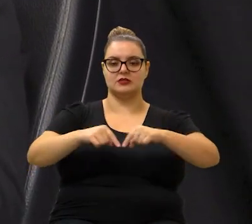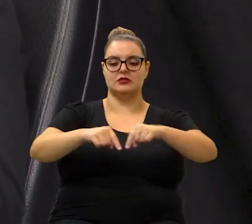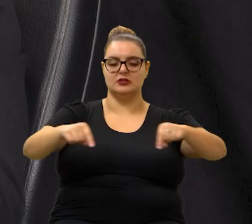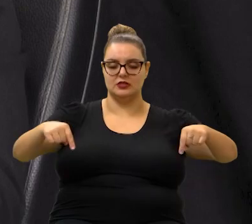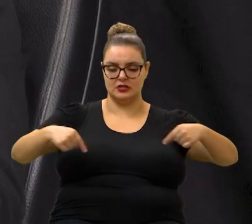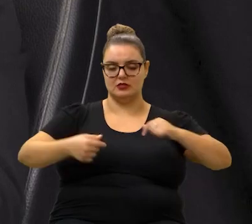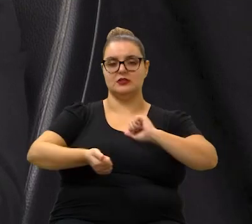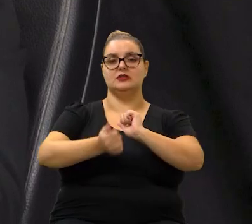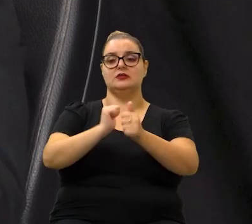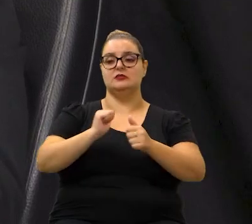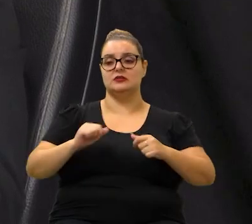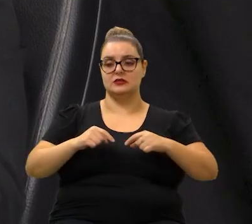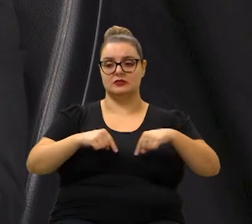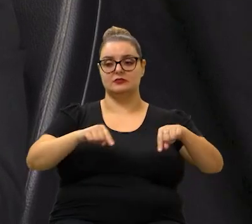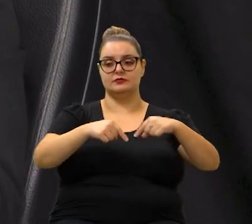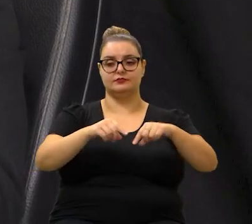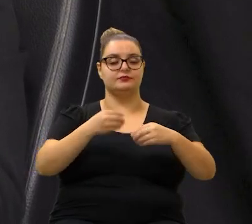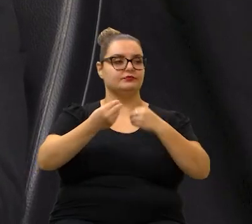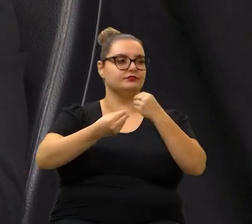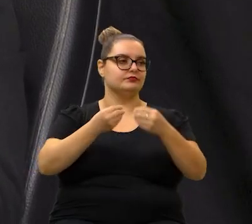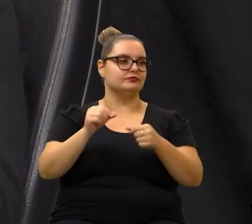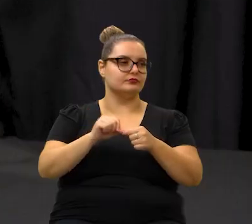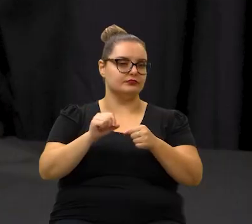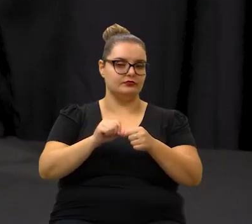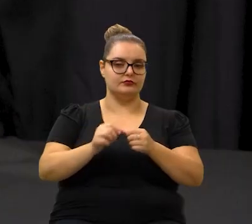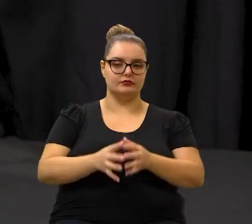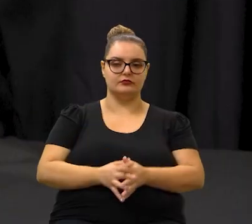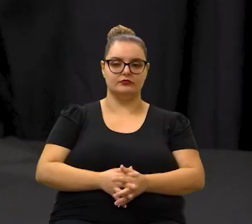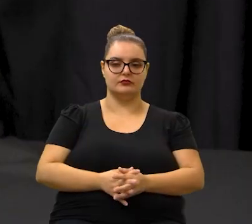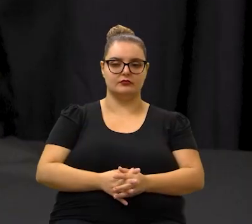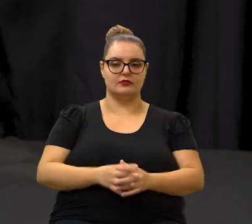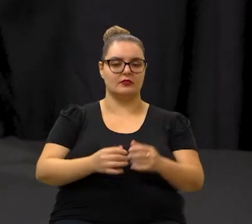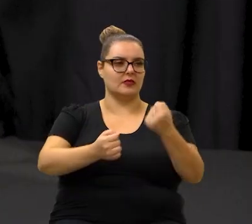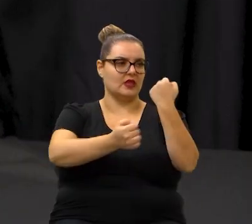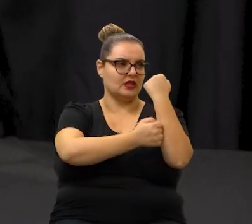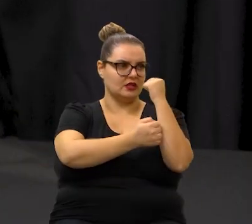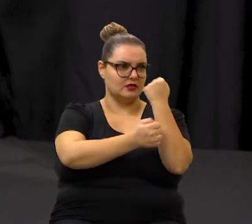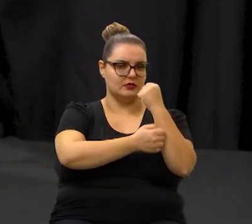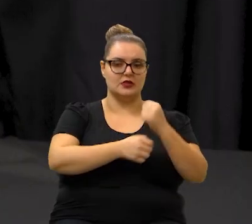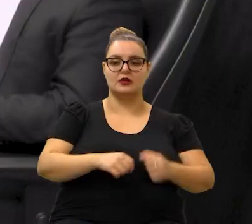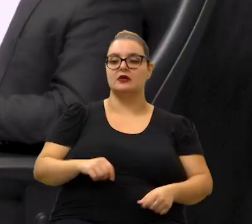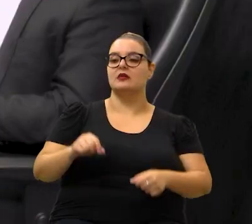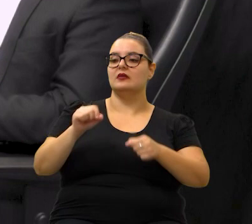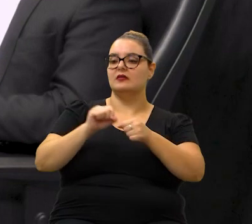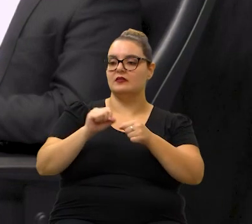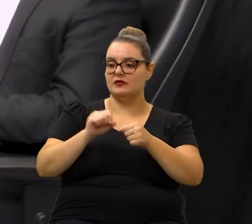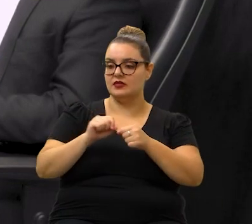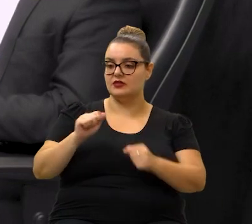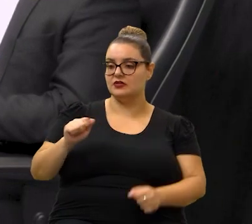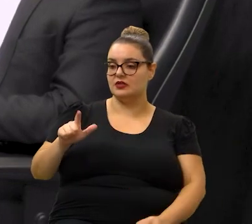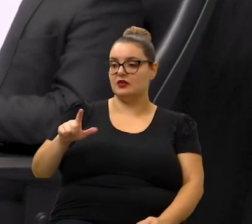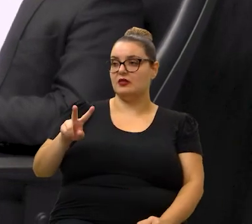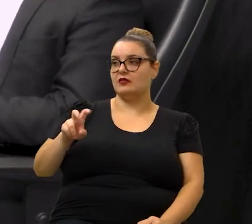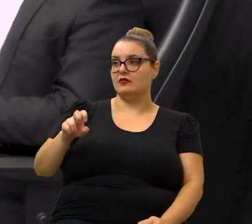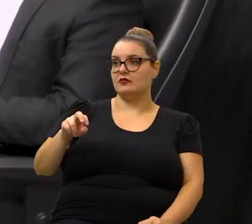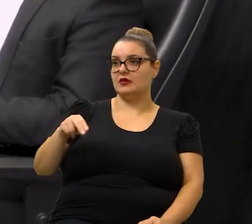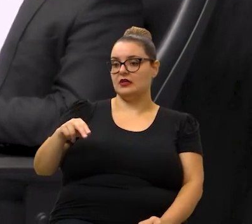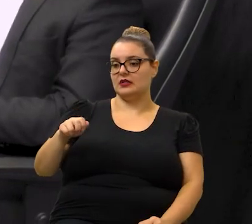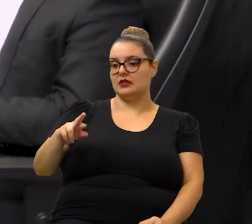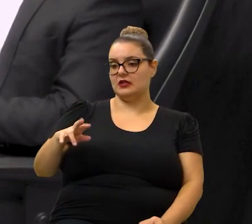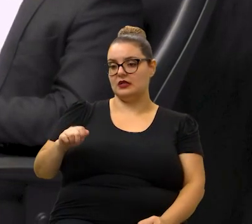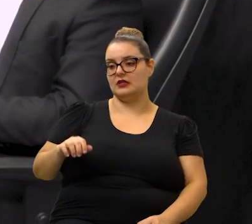então fizeram ali mas como foi de de madeira foram feitas de alvenaria mesmo em